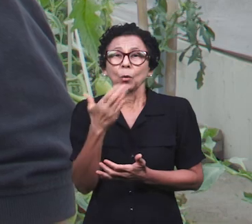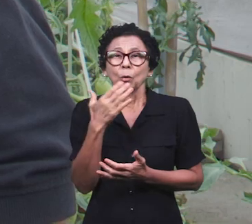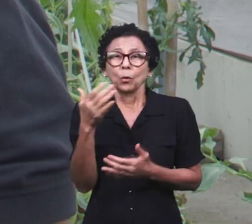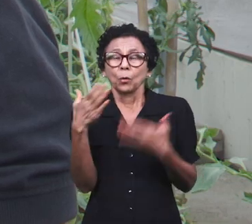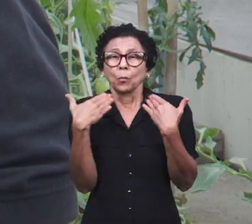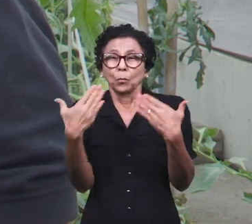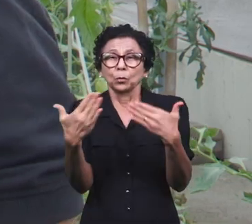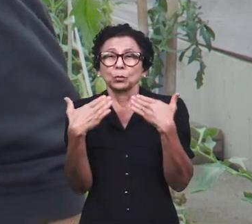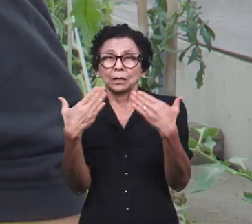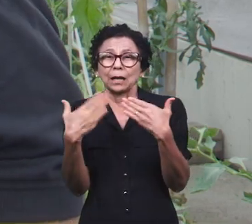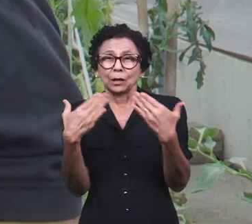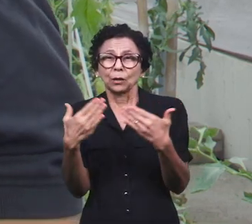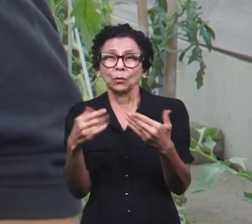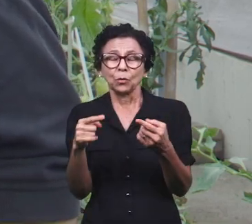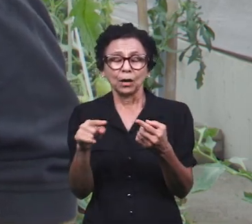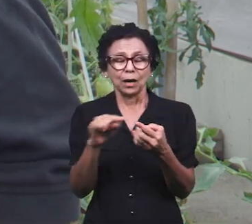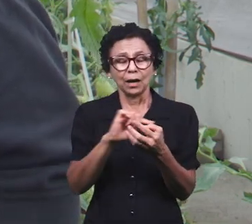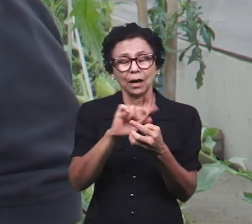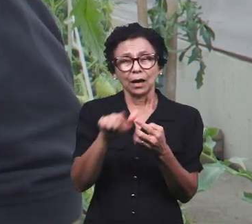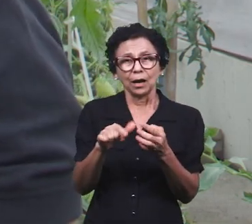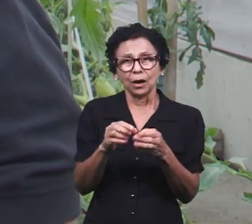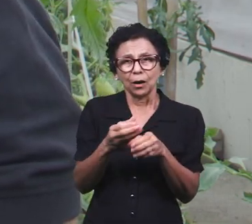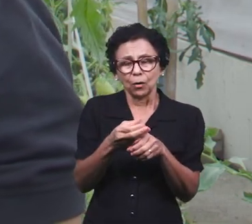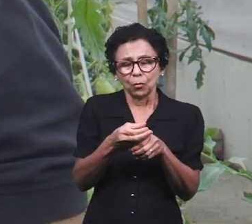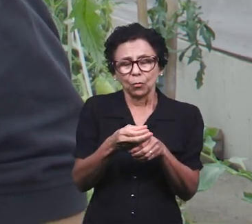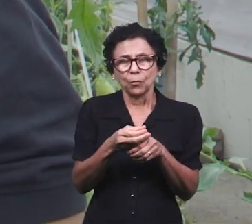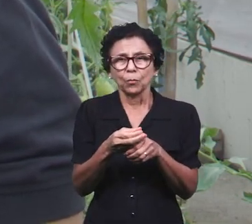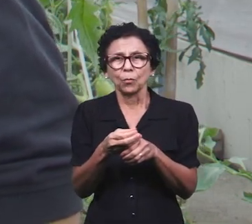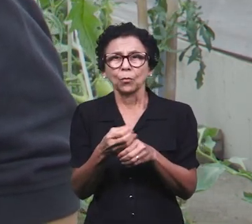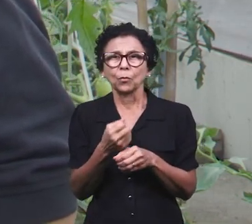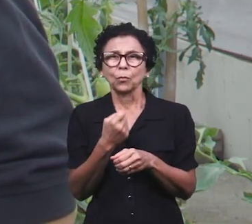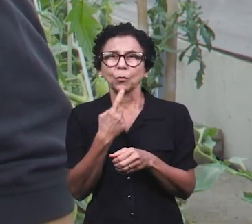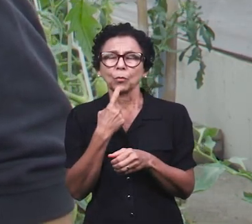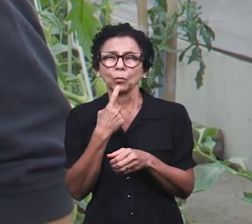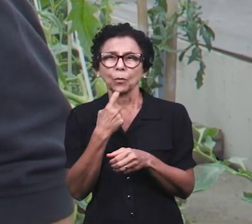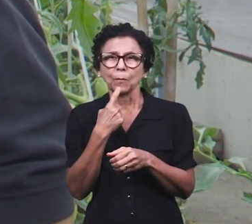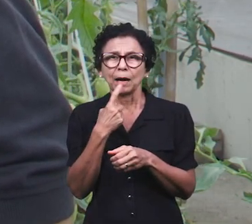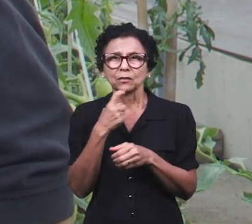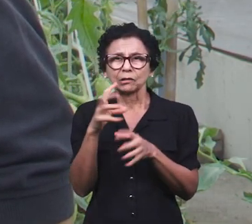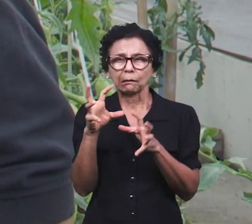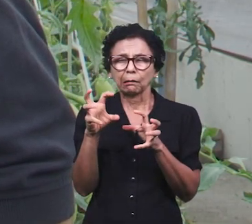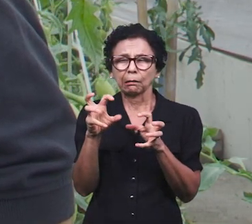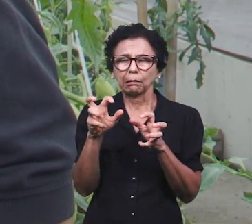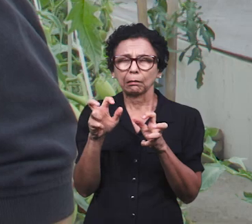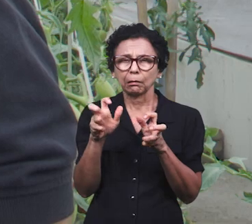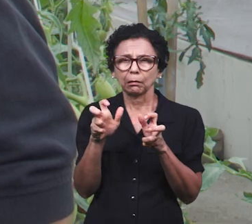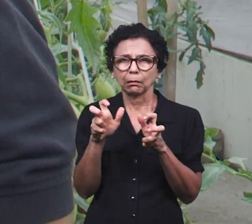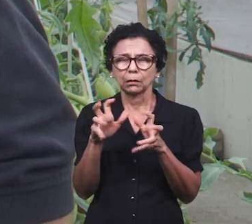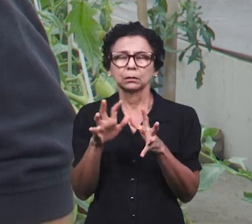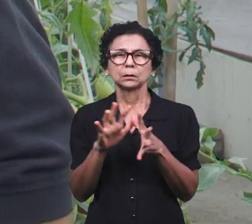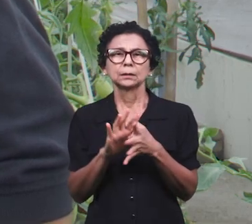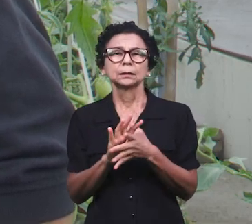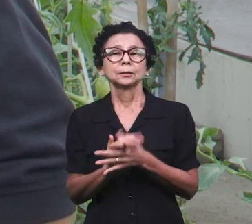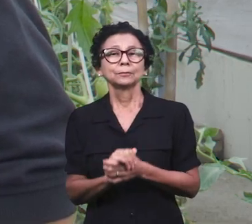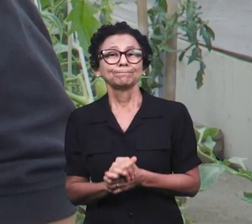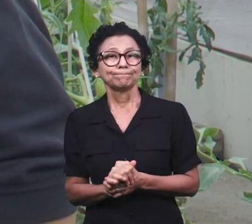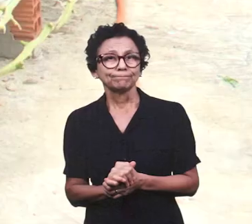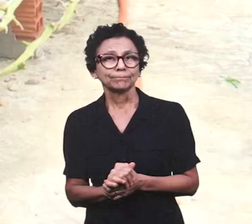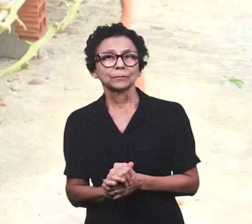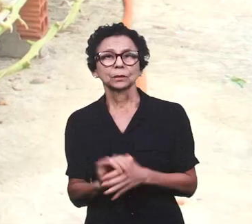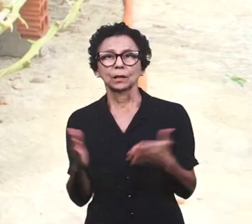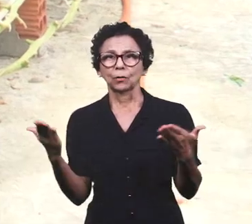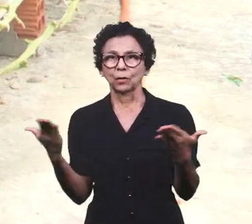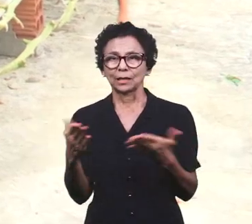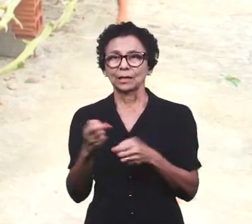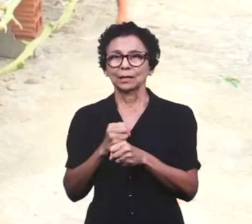os brotos, as brotações, então a planta acaba produzindo menos frutos, né? Então, a temperatura, ela judiou bastante esse ano aqui.